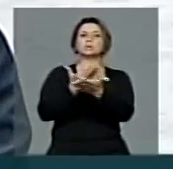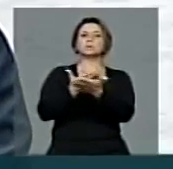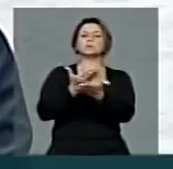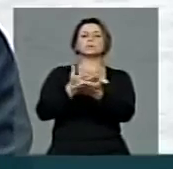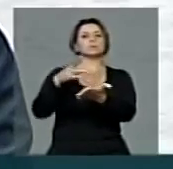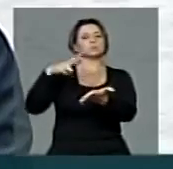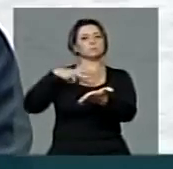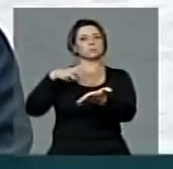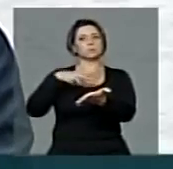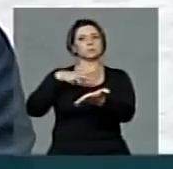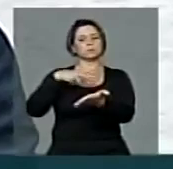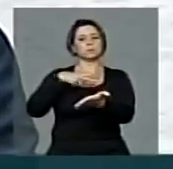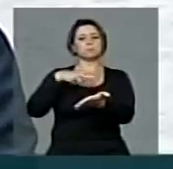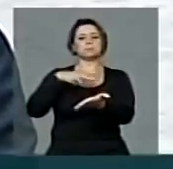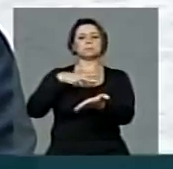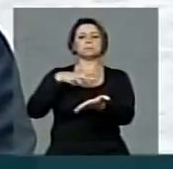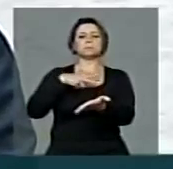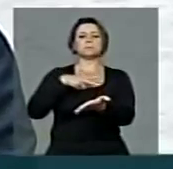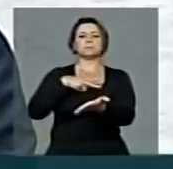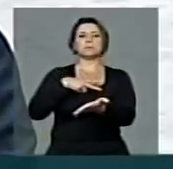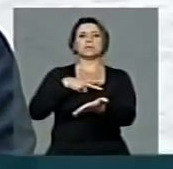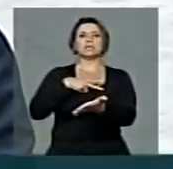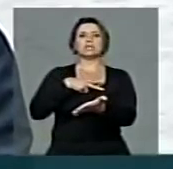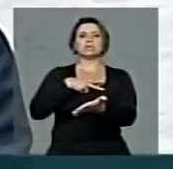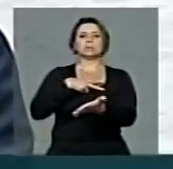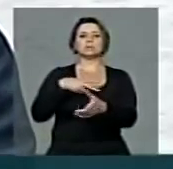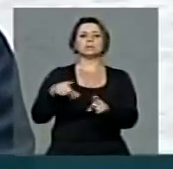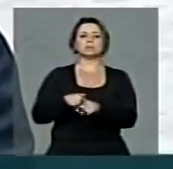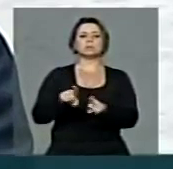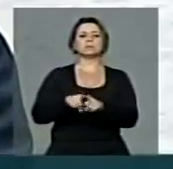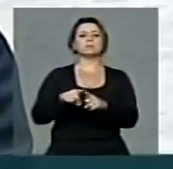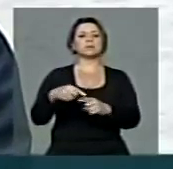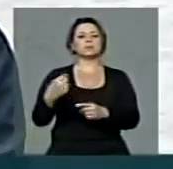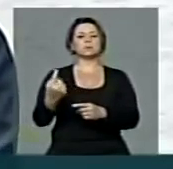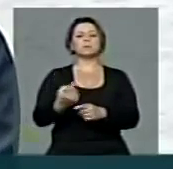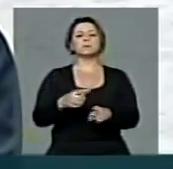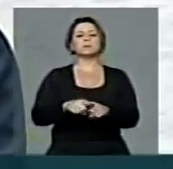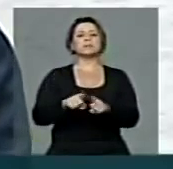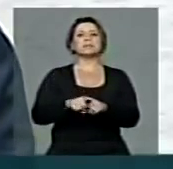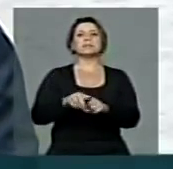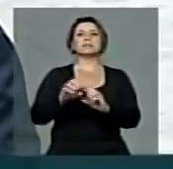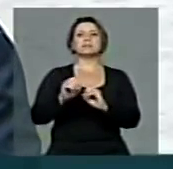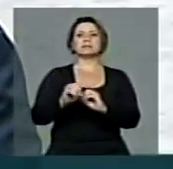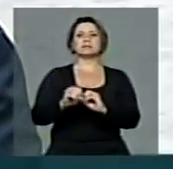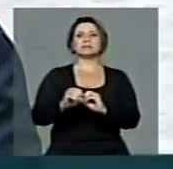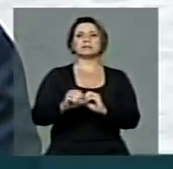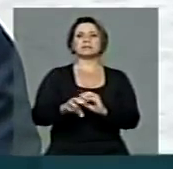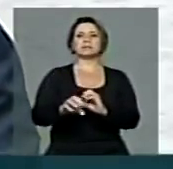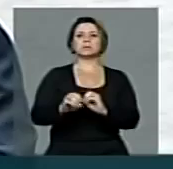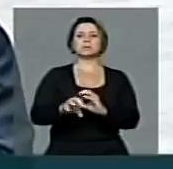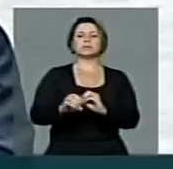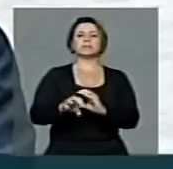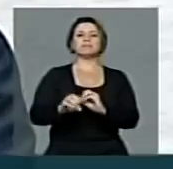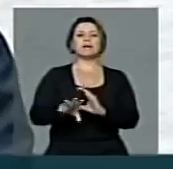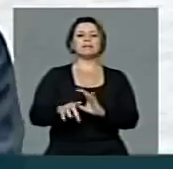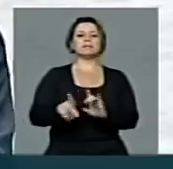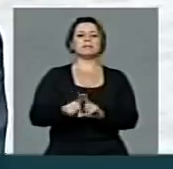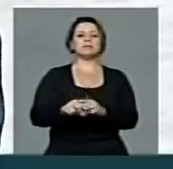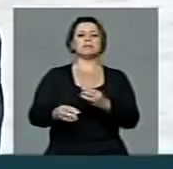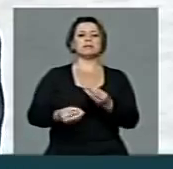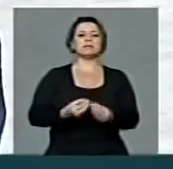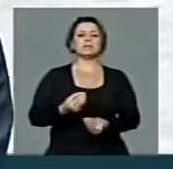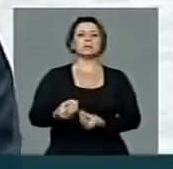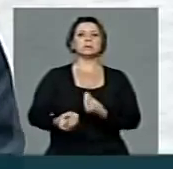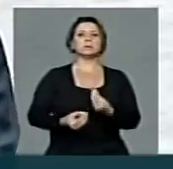escola privada, possa ter um ensino de qualidade. Para nós, o ensino, ele se alicerça também no trabalho